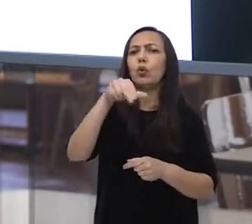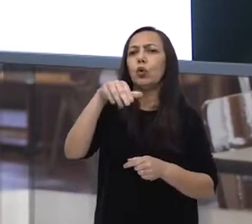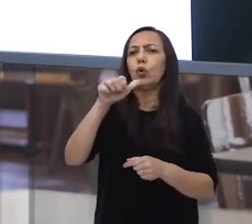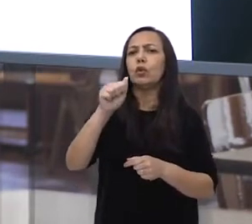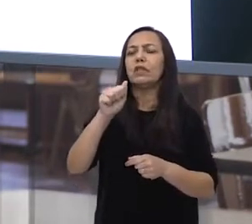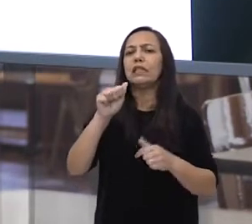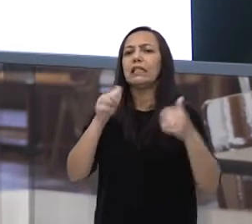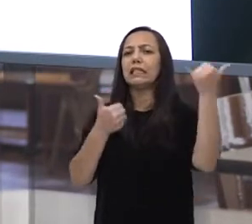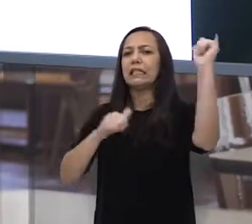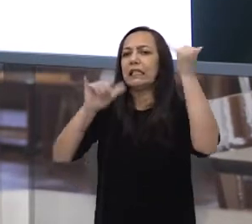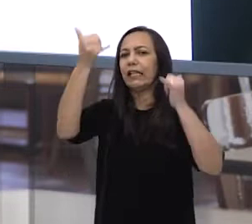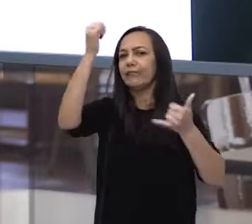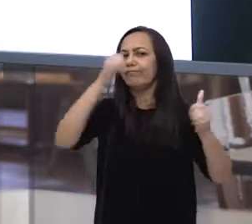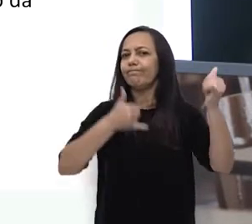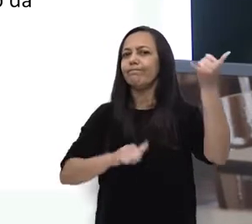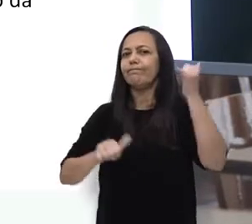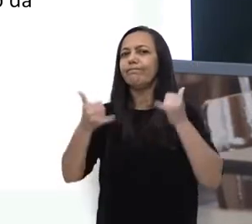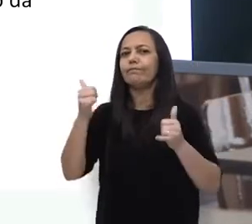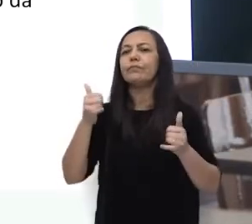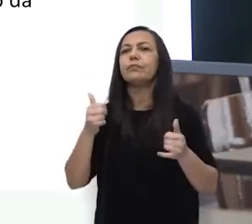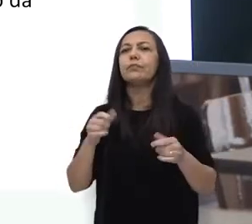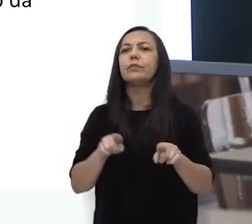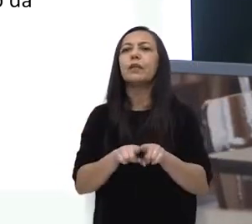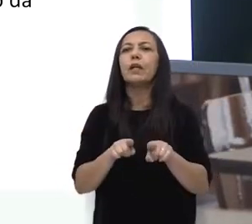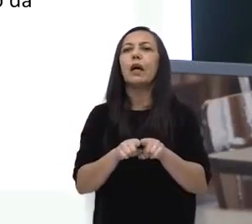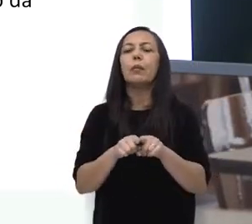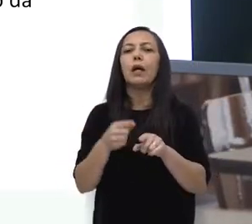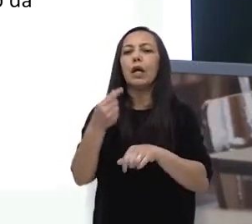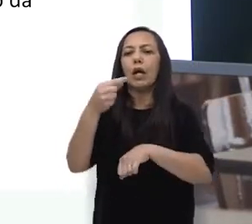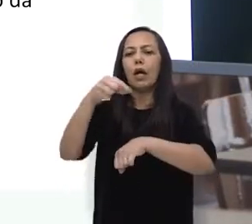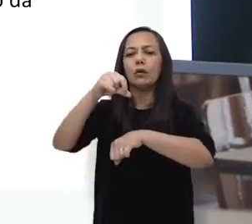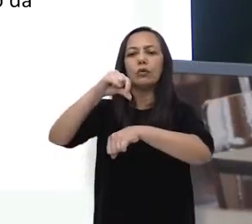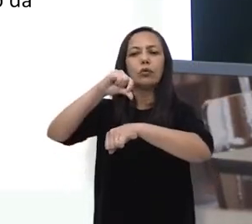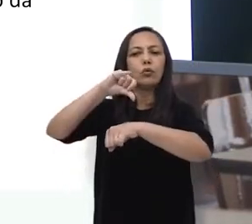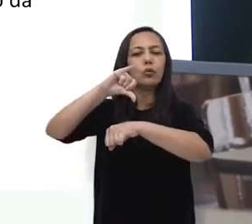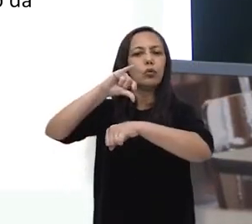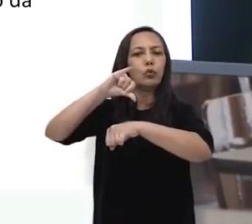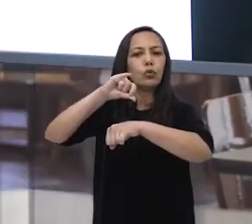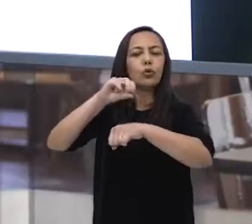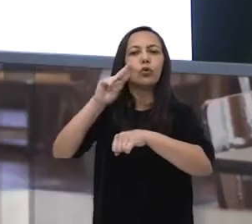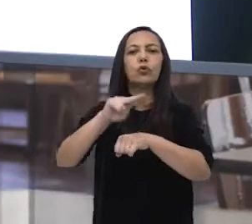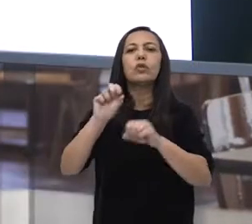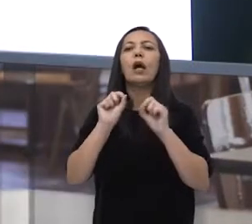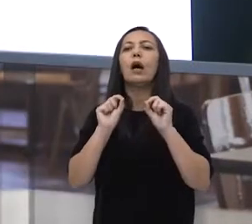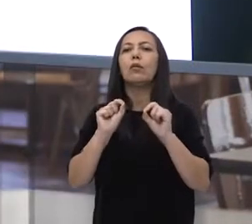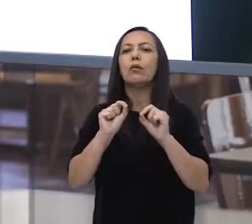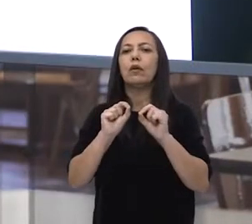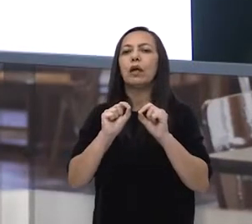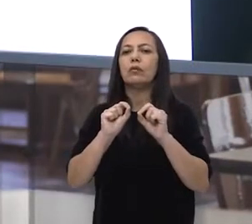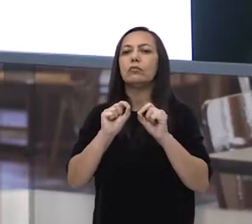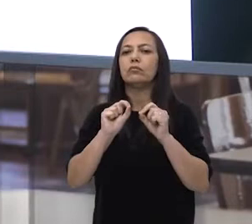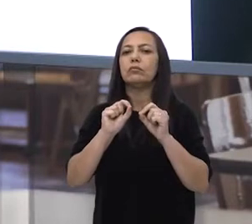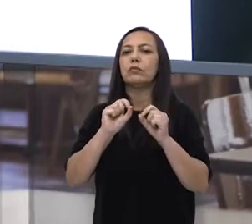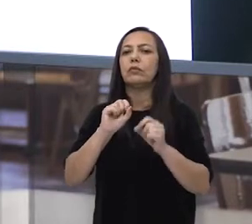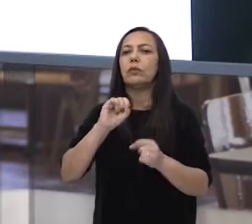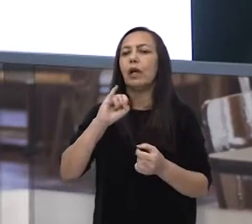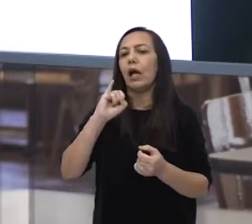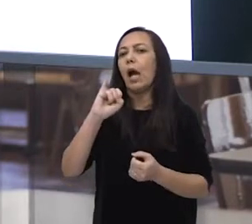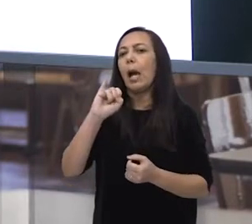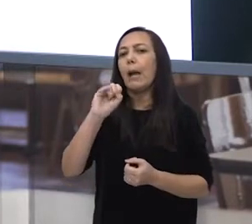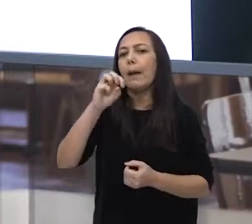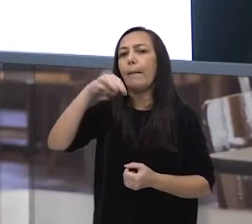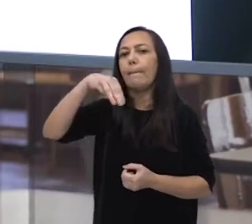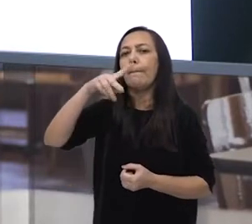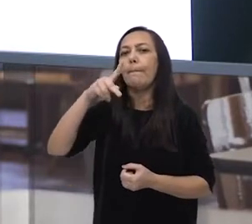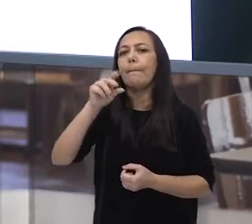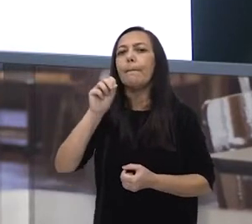maior geração de energia, tá bom? O capital obtido era através de impostos, ou seja, houve um grande aumento de impostos para